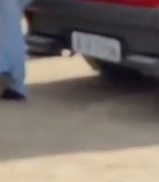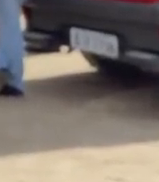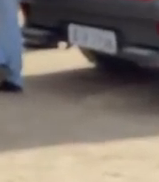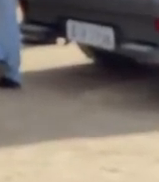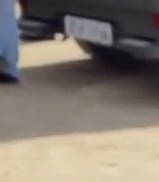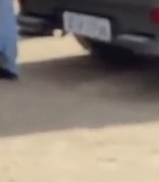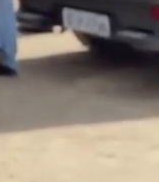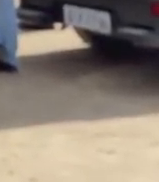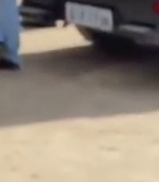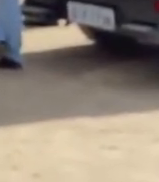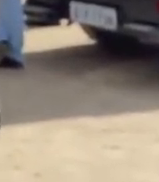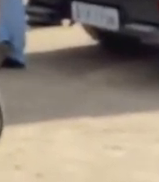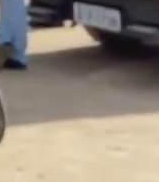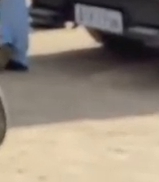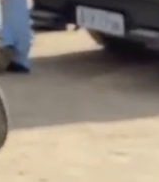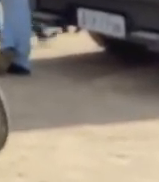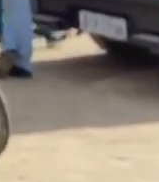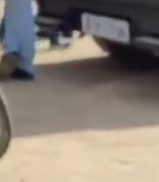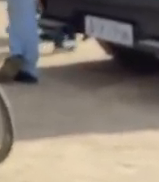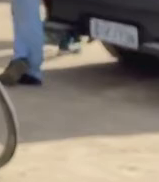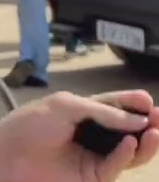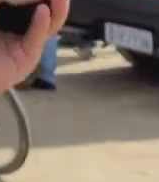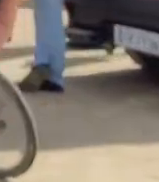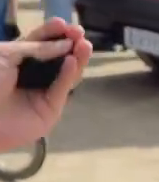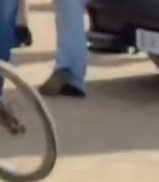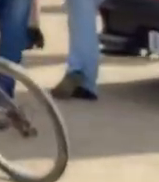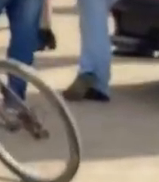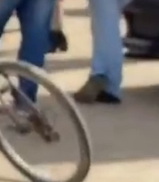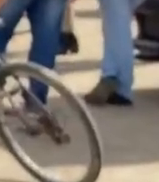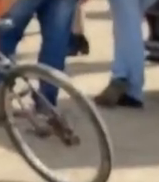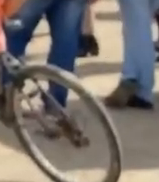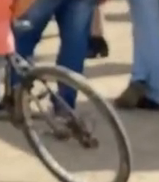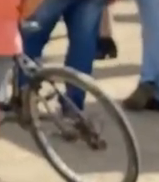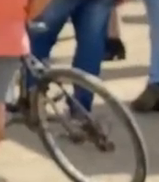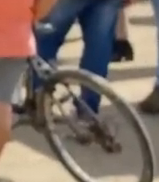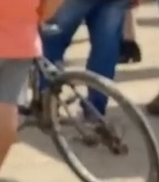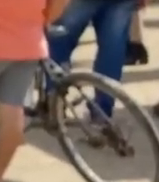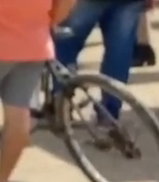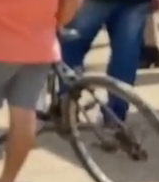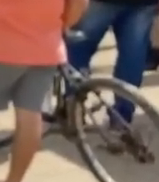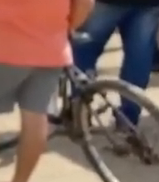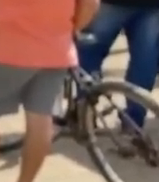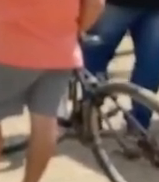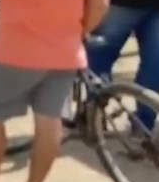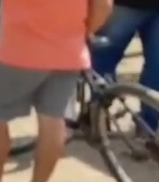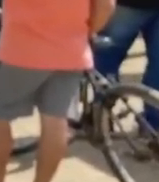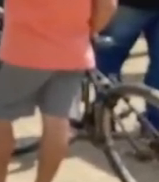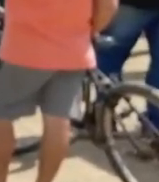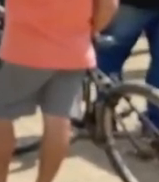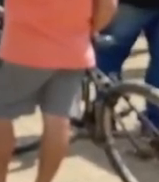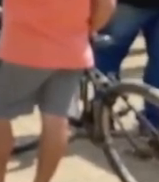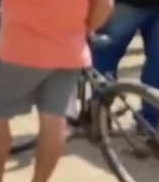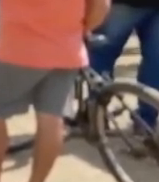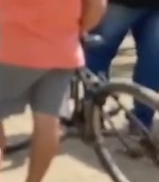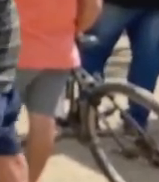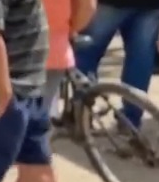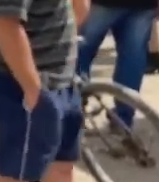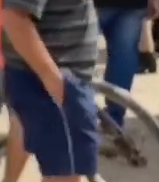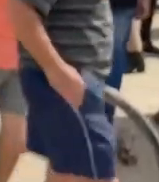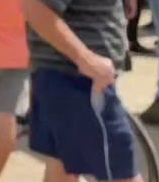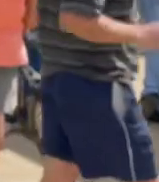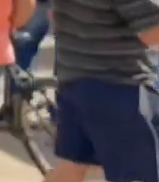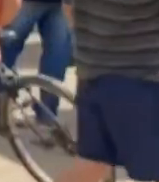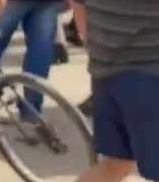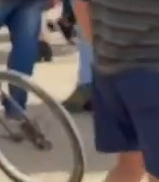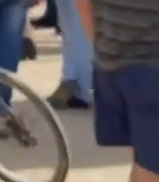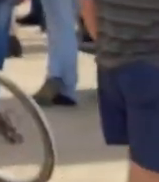água, de entradas e saídas de maré, traz vida para a lagoa, peixe, camarão, siri, 1.500 famílias, e hoje mais uma etapa concluída. A governadora